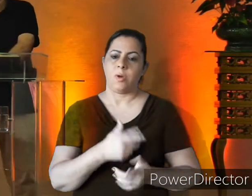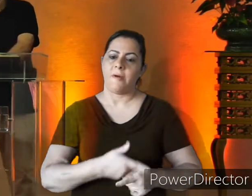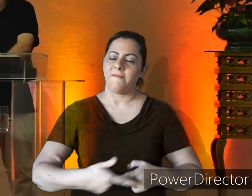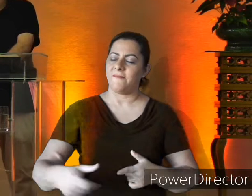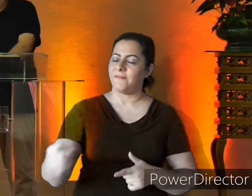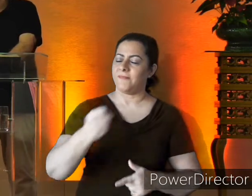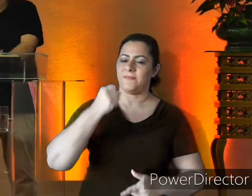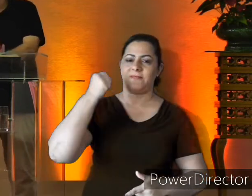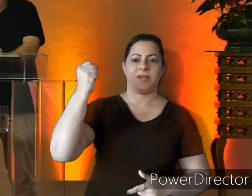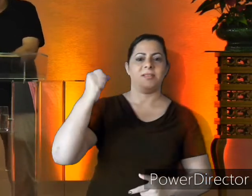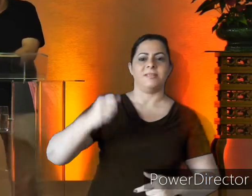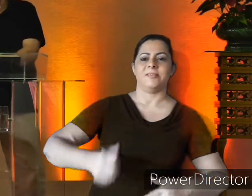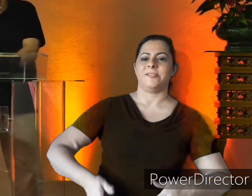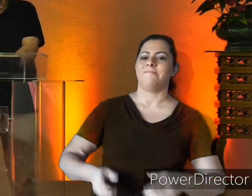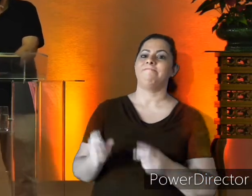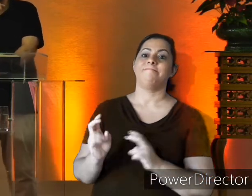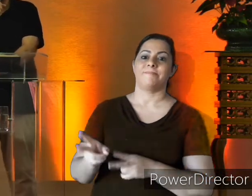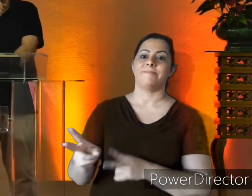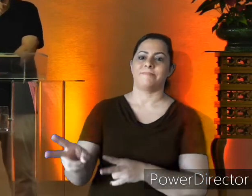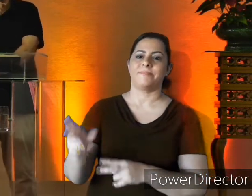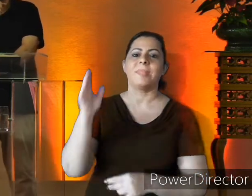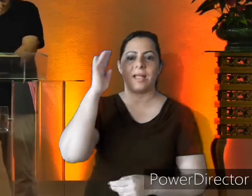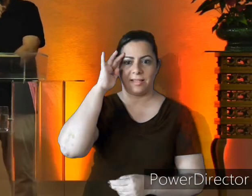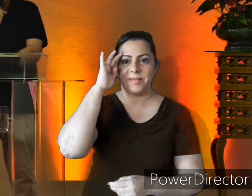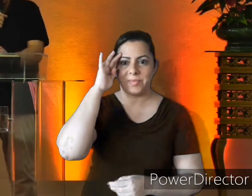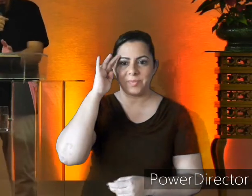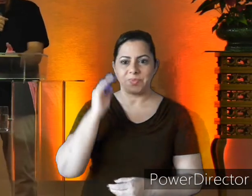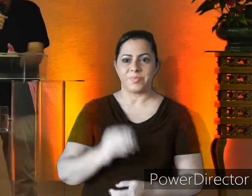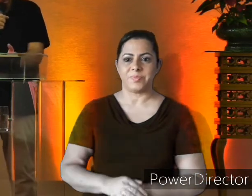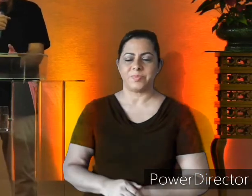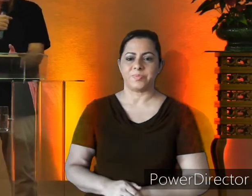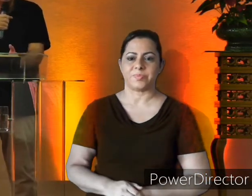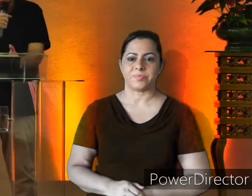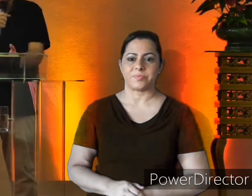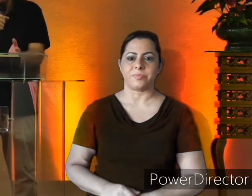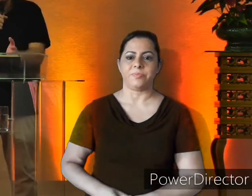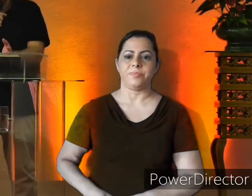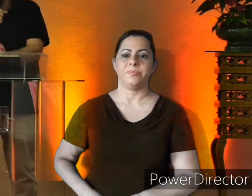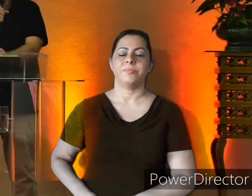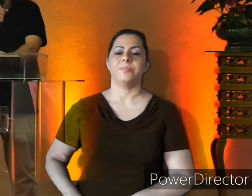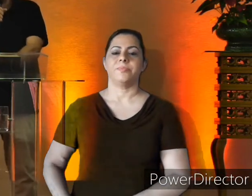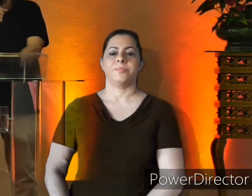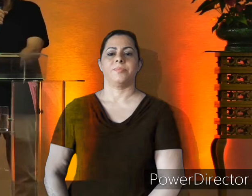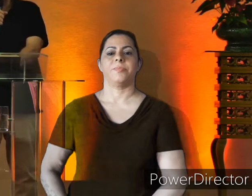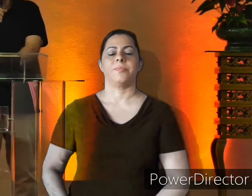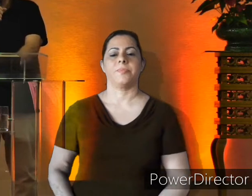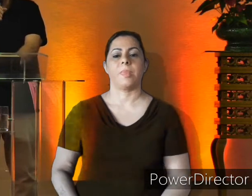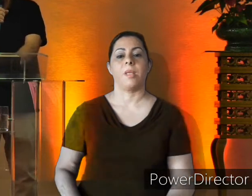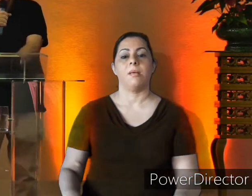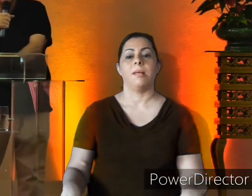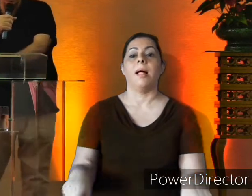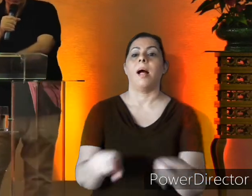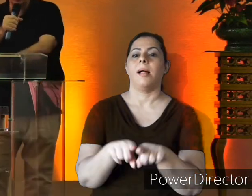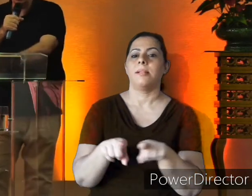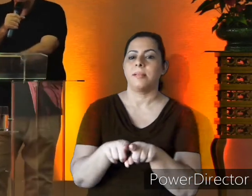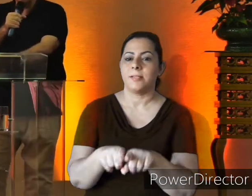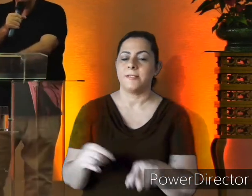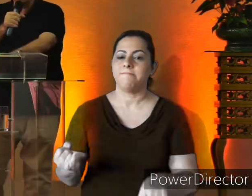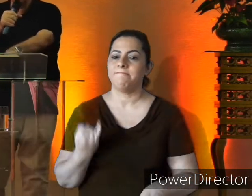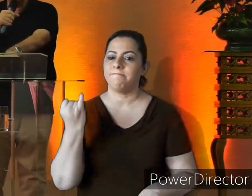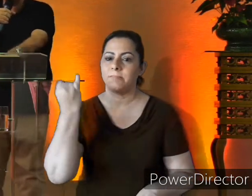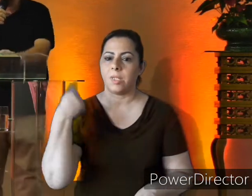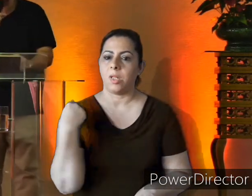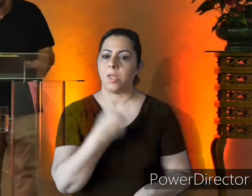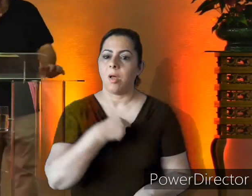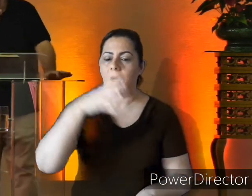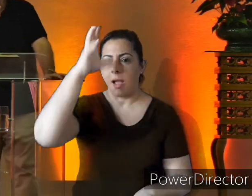sempre será da igreja do Senhor Jesus Cristo. Outra lição, outro princípio tremendo, é que Eliseu,